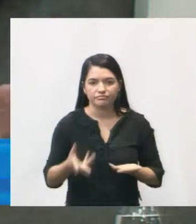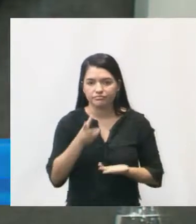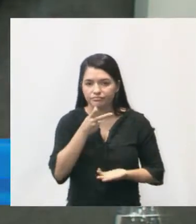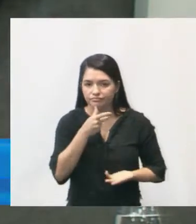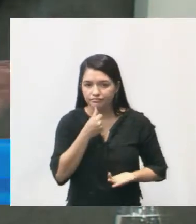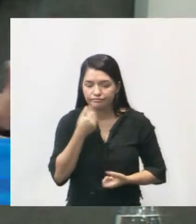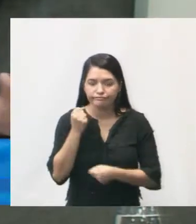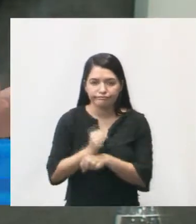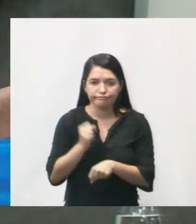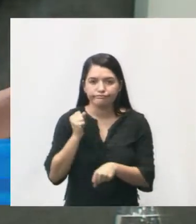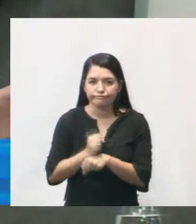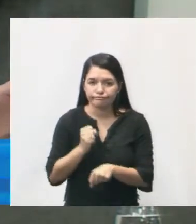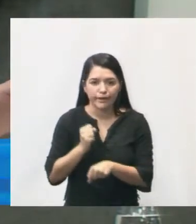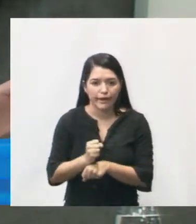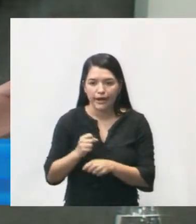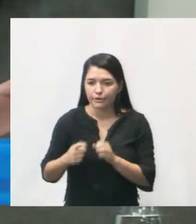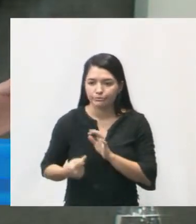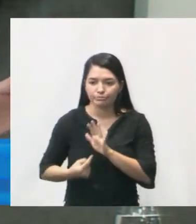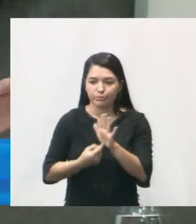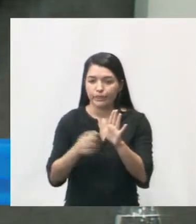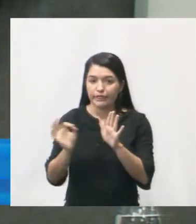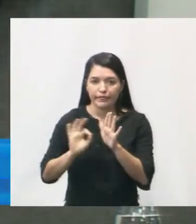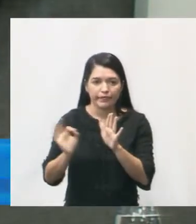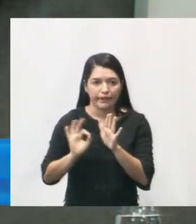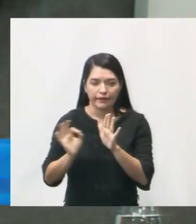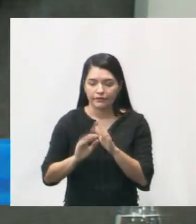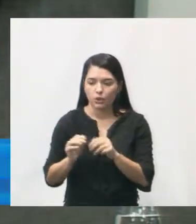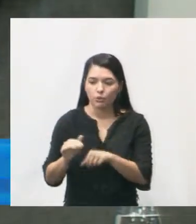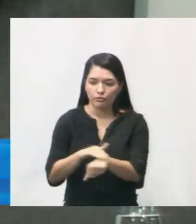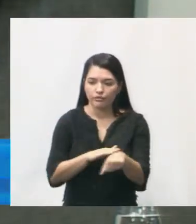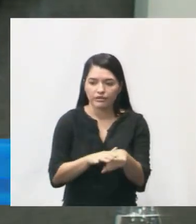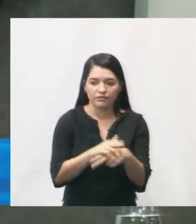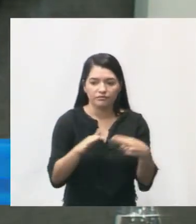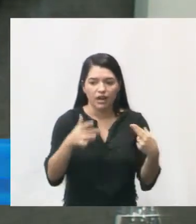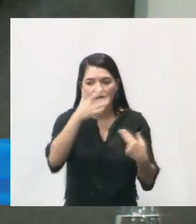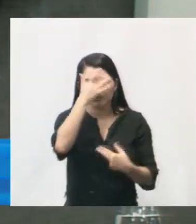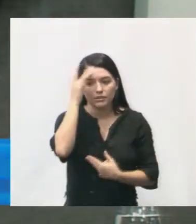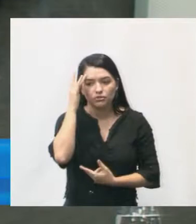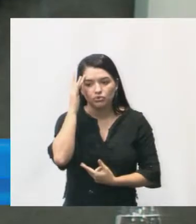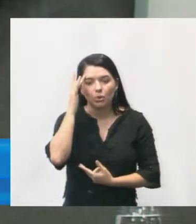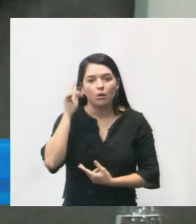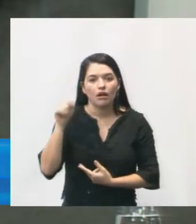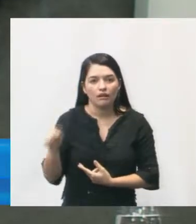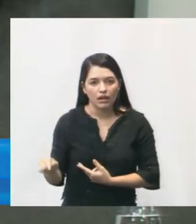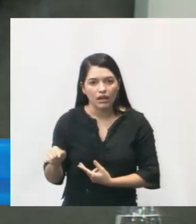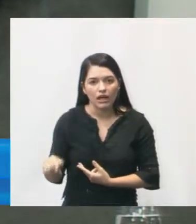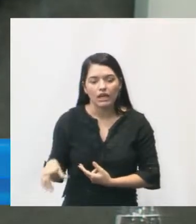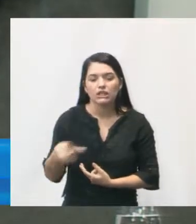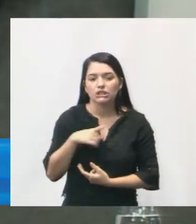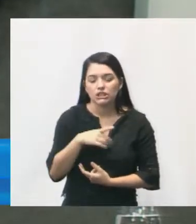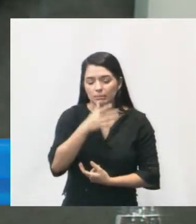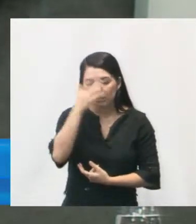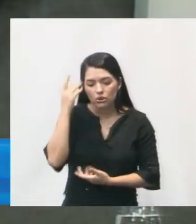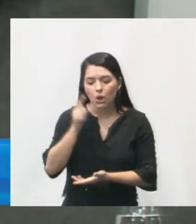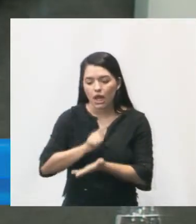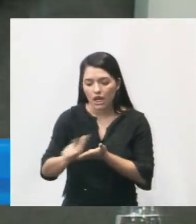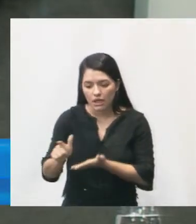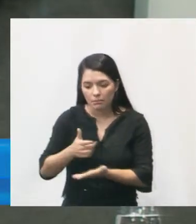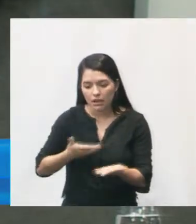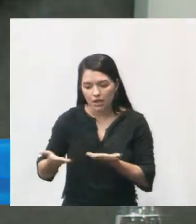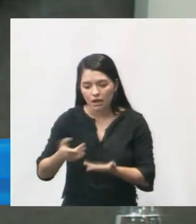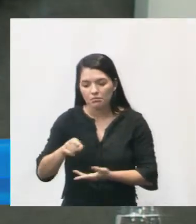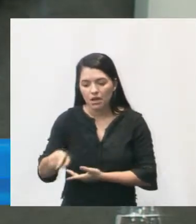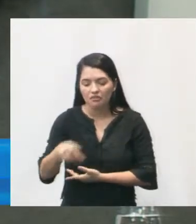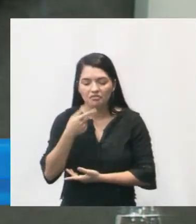nem sinal de obra. Conversei com vários munícipes ali, tinha o pessoal da limpeza da semana lá, conversei com eles também, eles falaram que nunca viu ninguém trabalhar